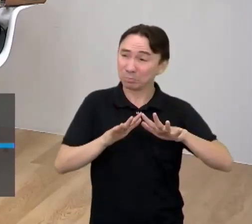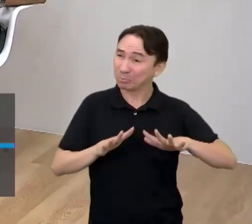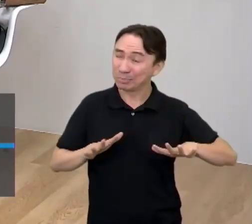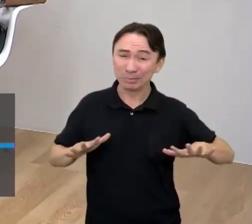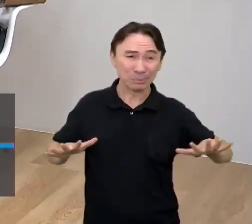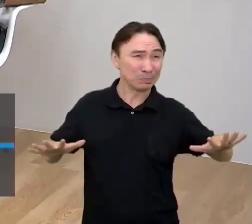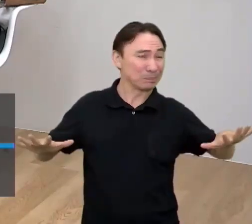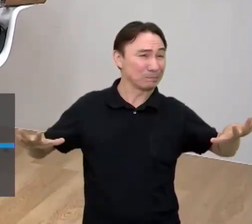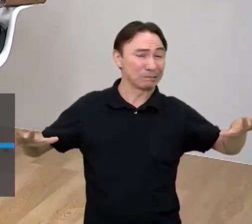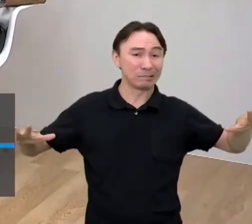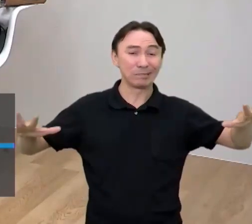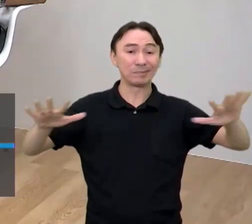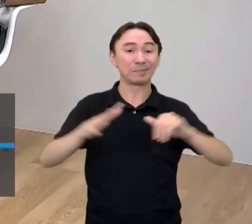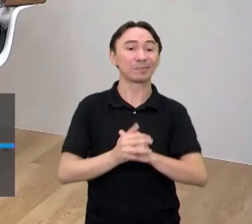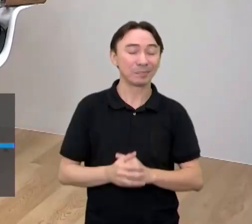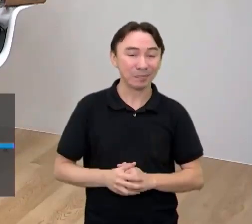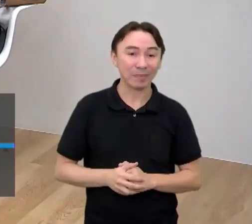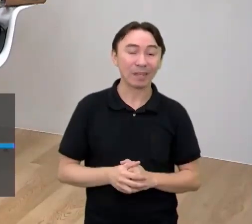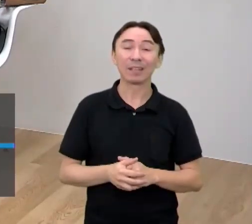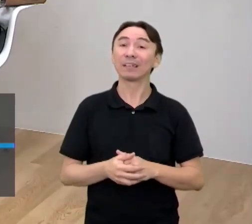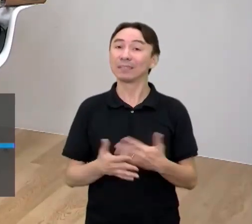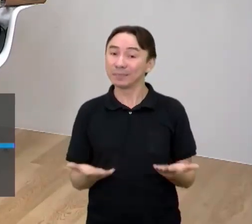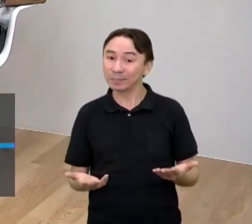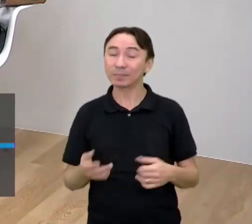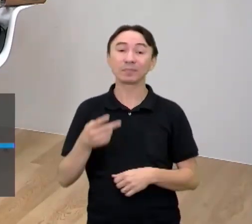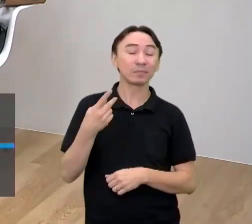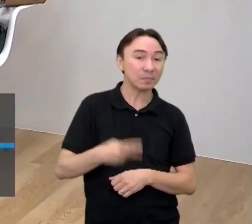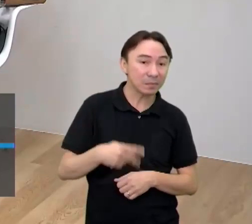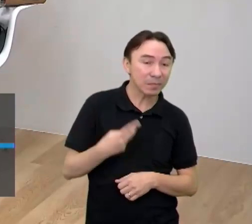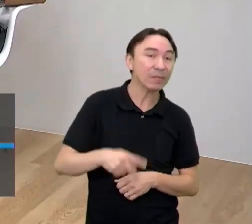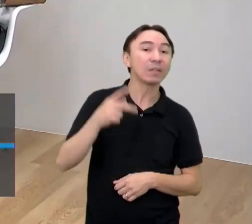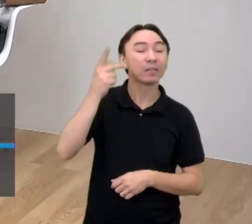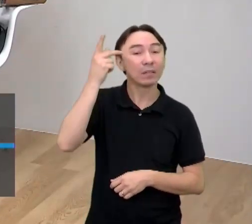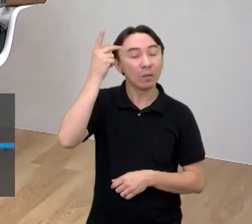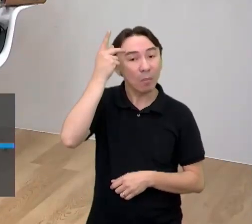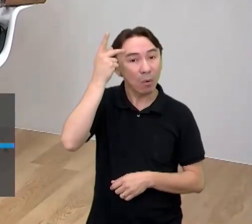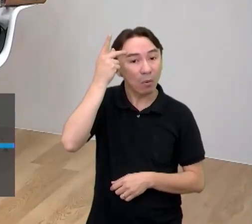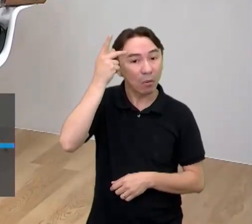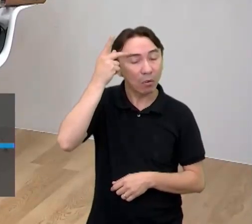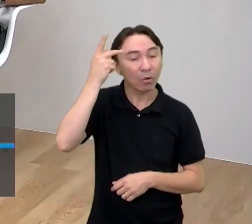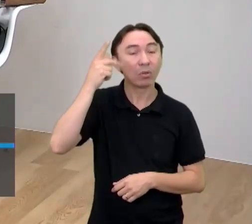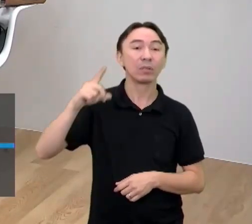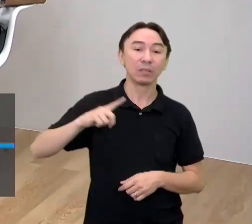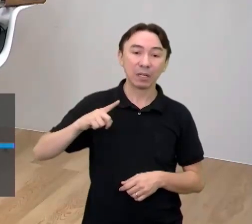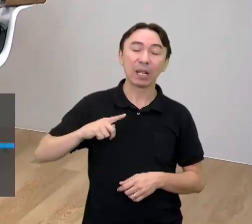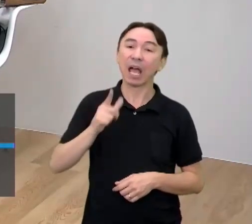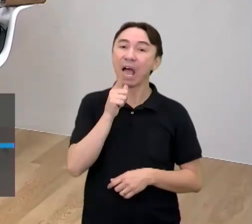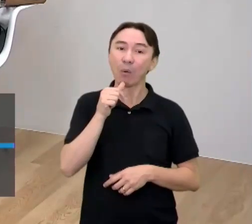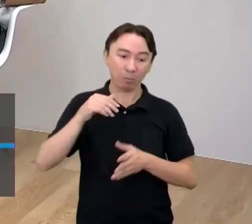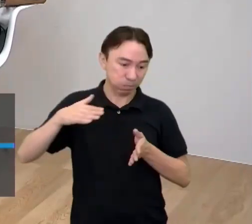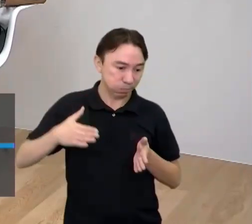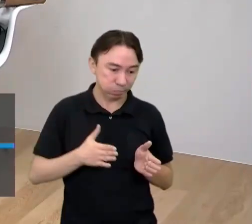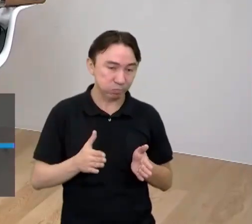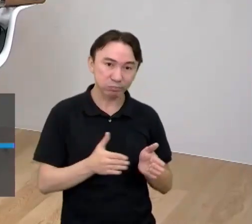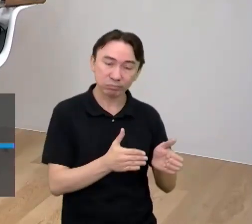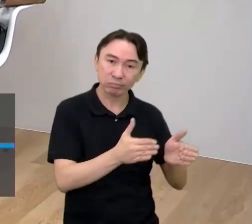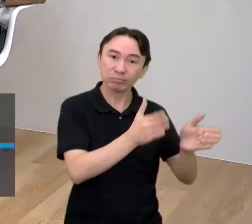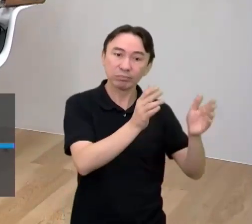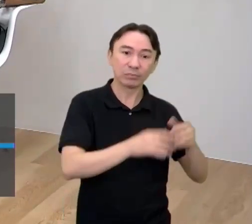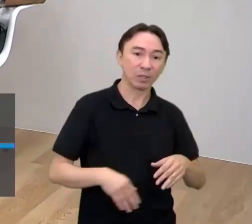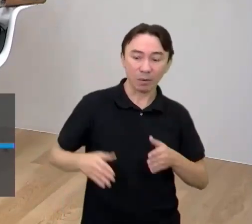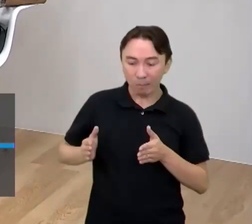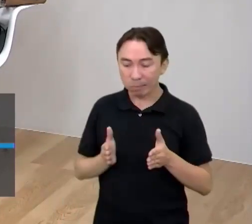das poucas cidades do mundo que tem 2 grandes rios. Sim. Nós temos o Tietê